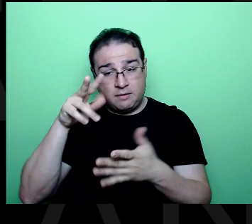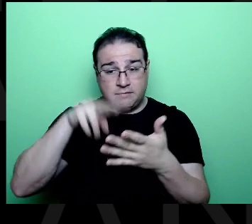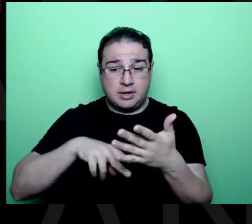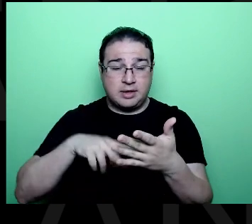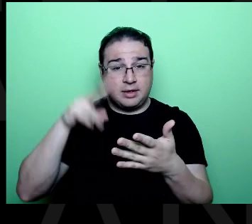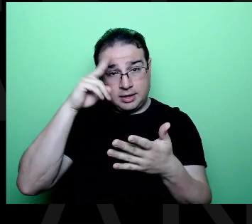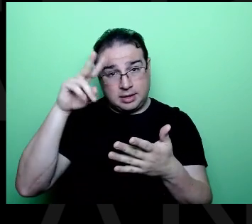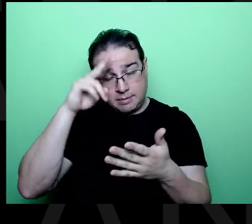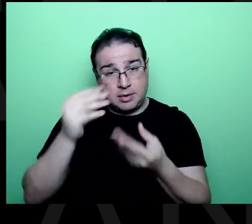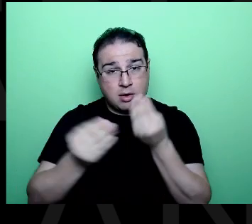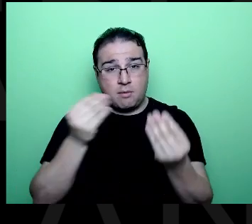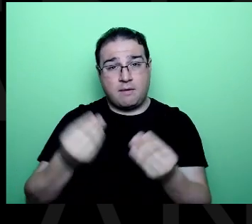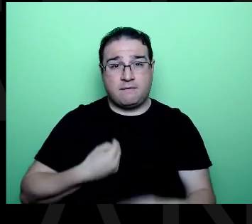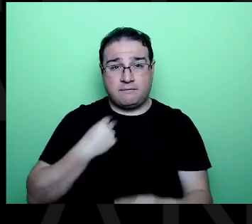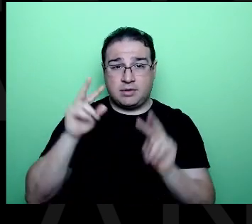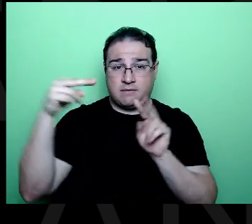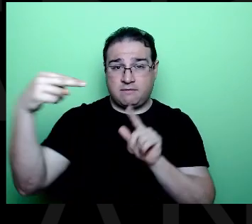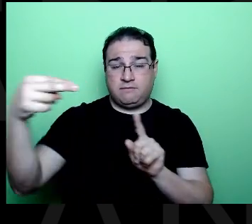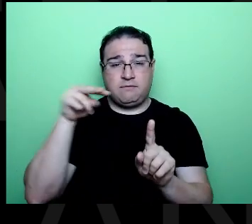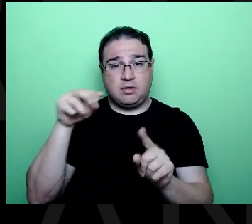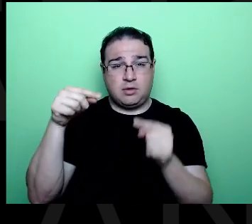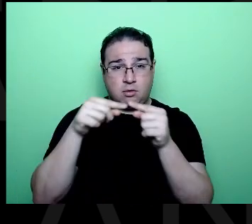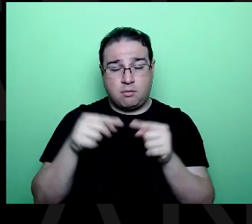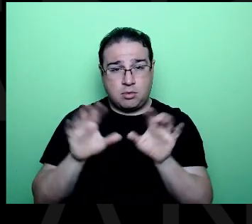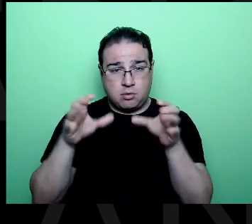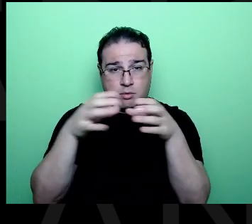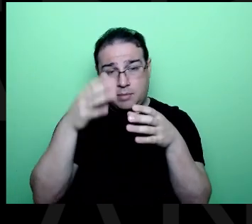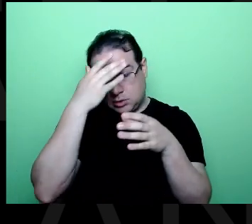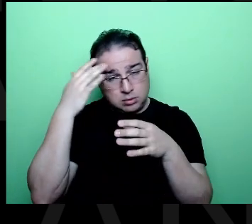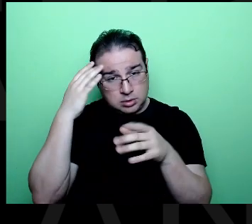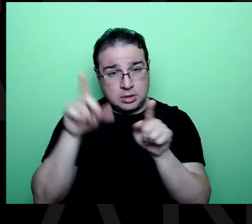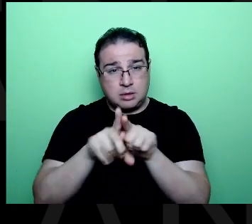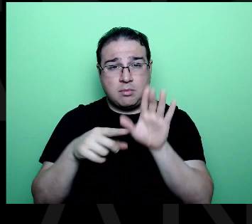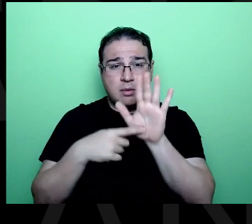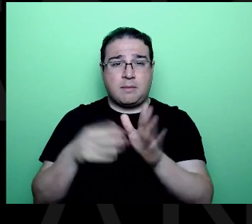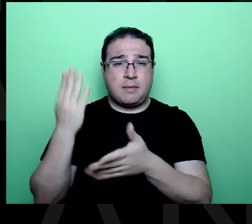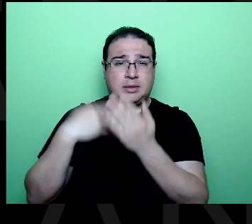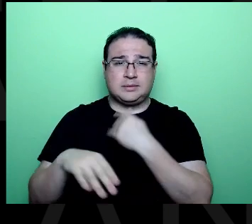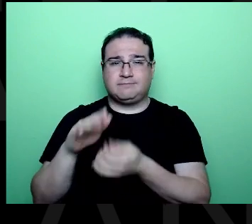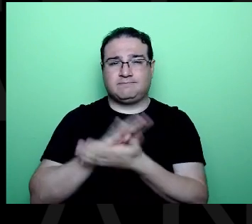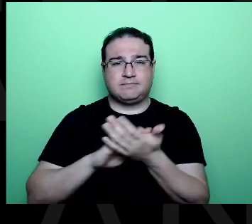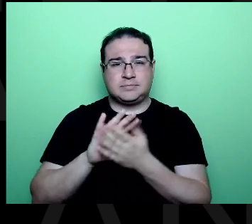ler, de dar visibilidade para pessoas que de outra forma não